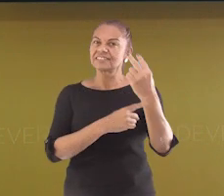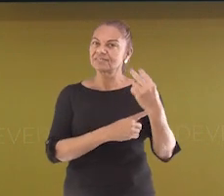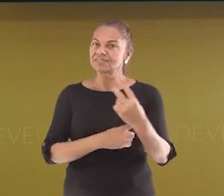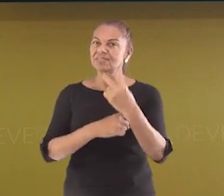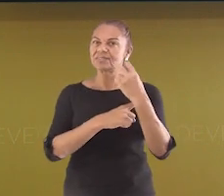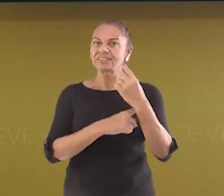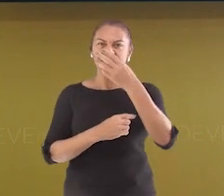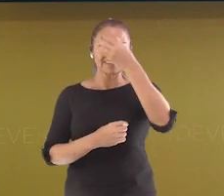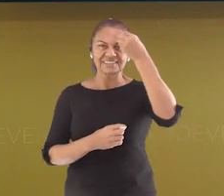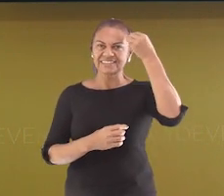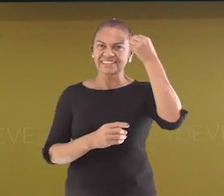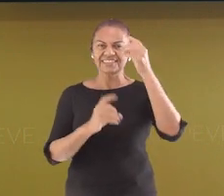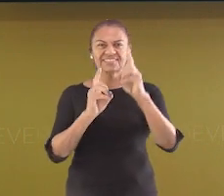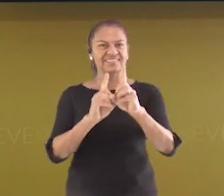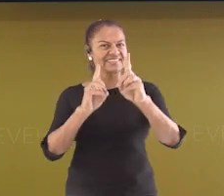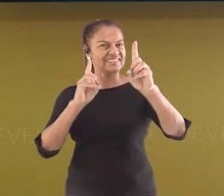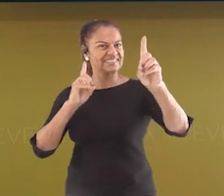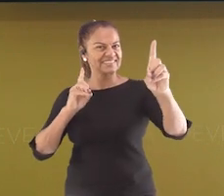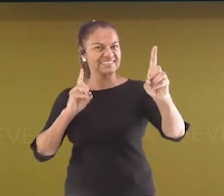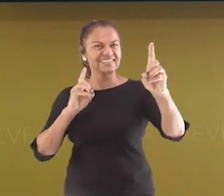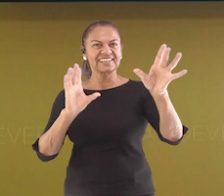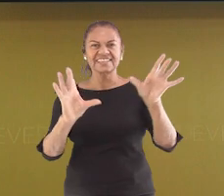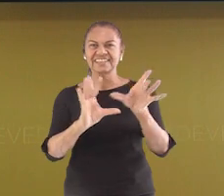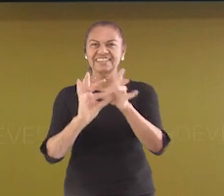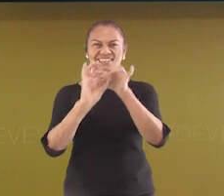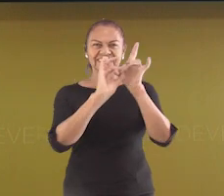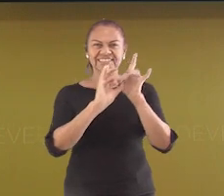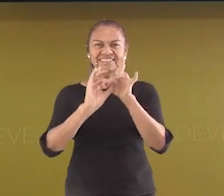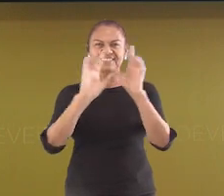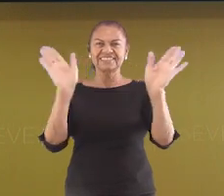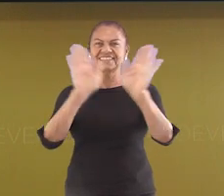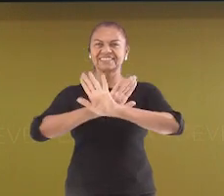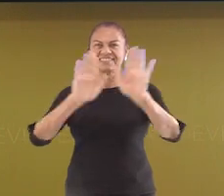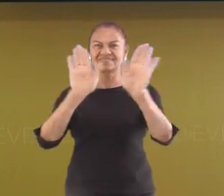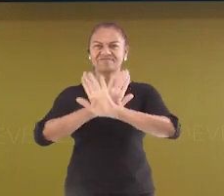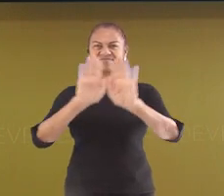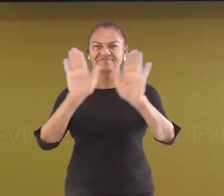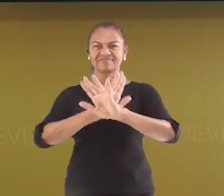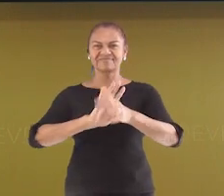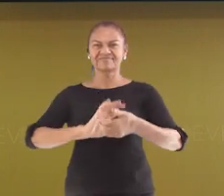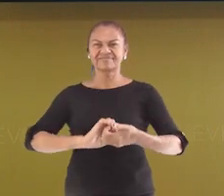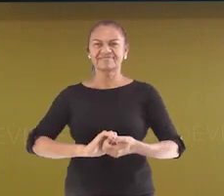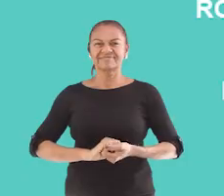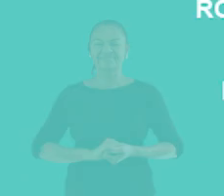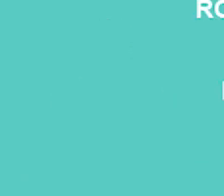bem, se cuidem e não se esqueçam que mesmo distantes, estamos juntos. Tchau, tchau!